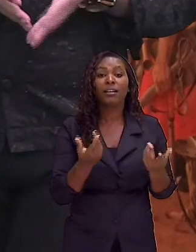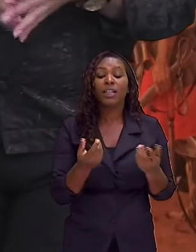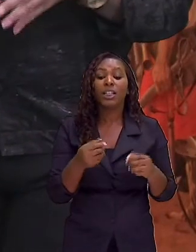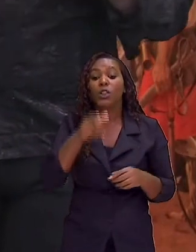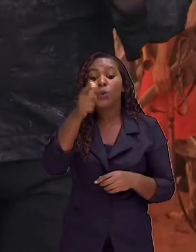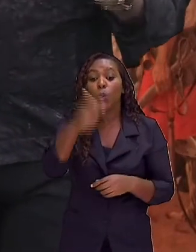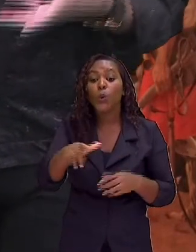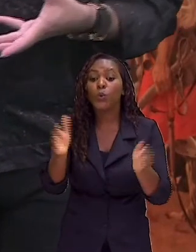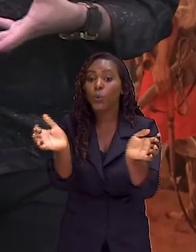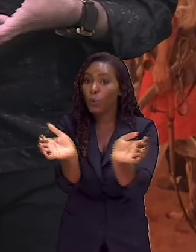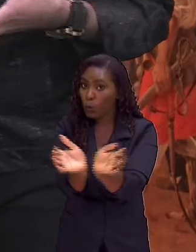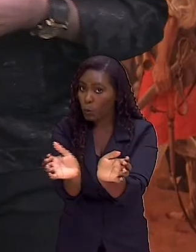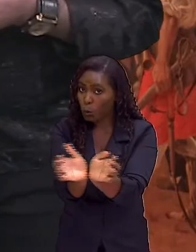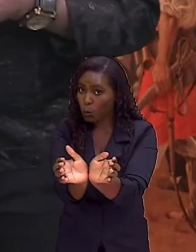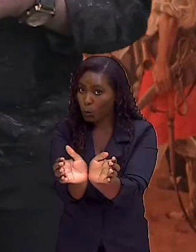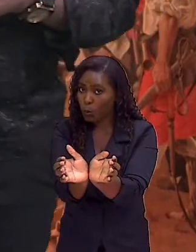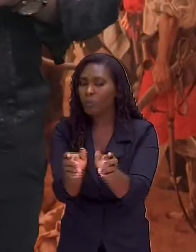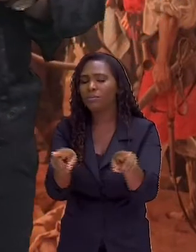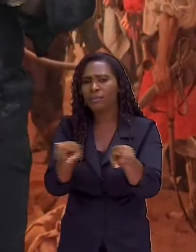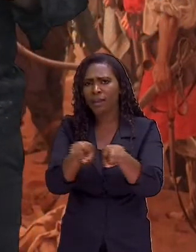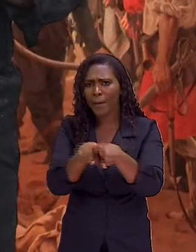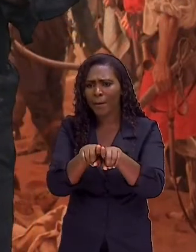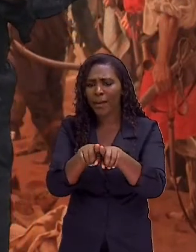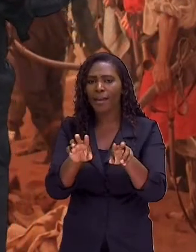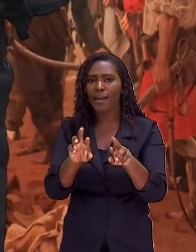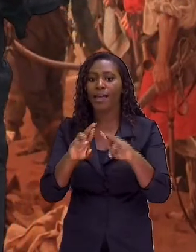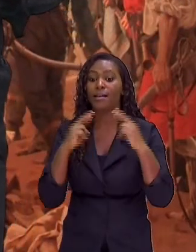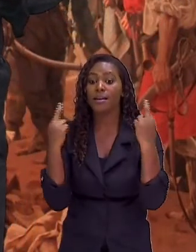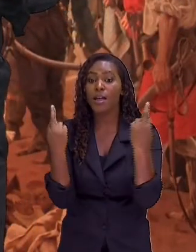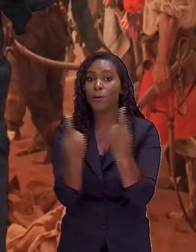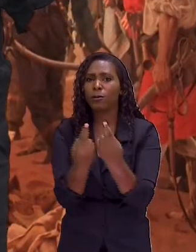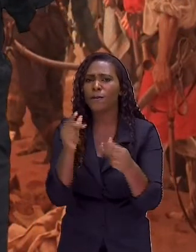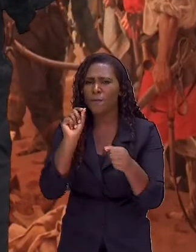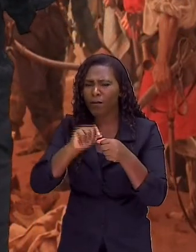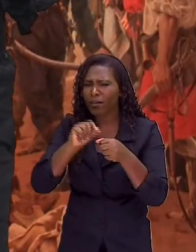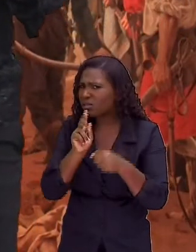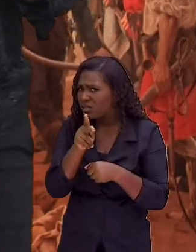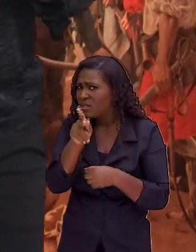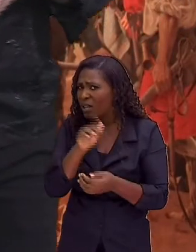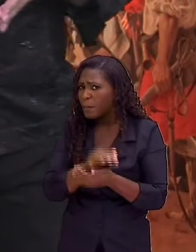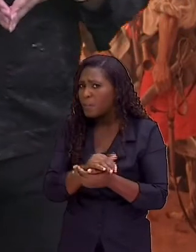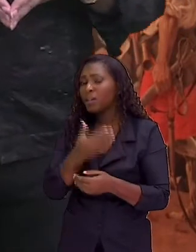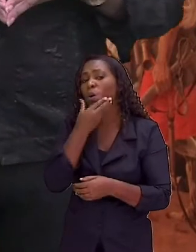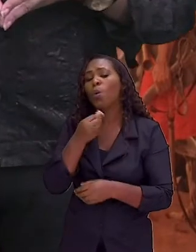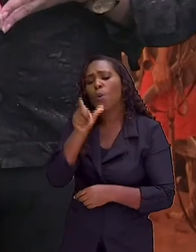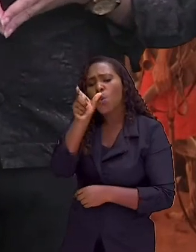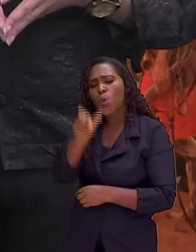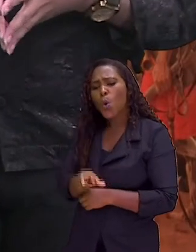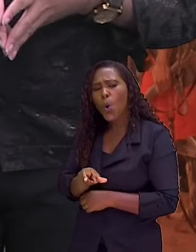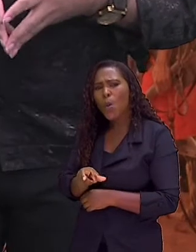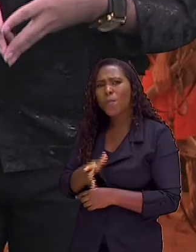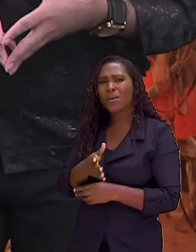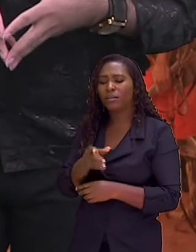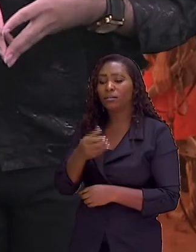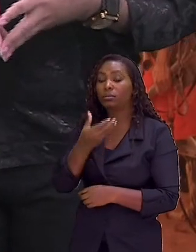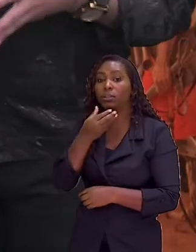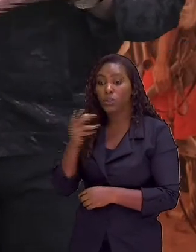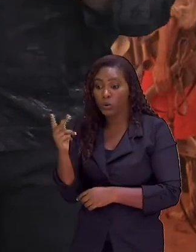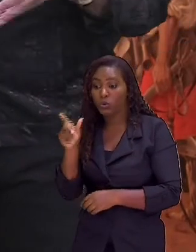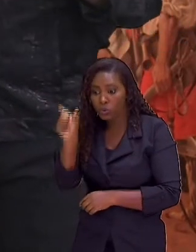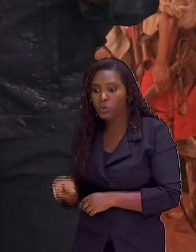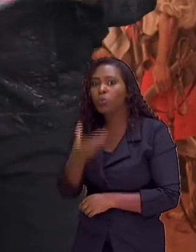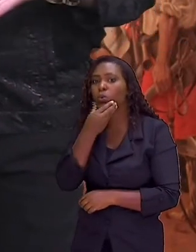cidade de maioria crioula, liderados por Francisco Primo Verdad e Juan Azcárate,